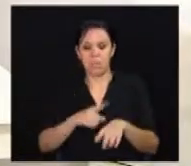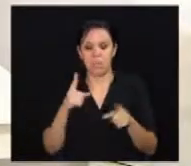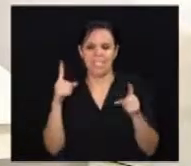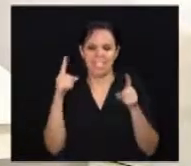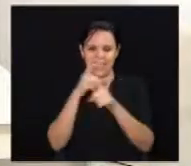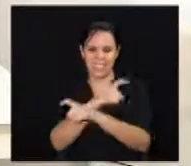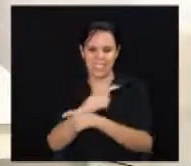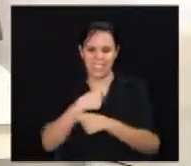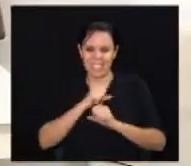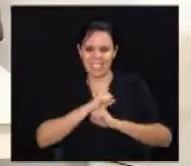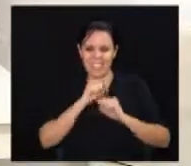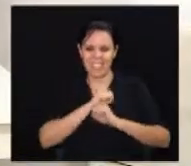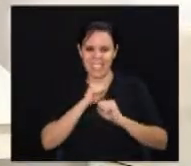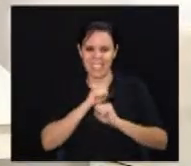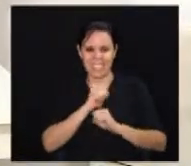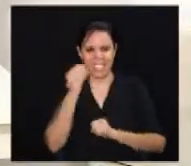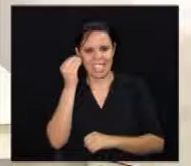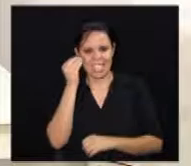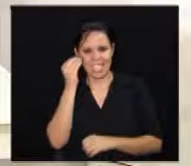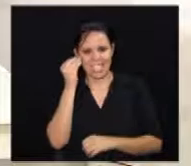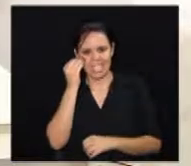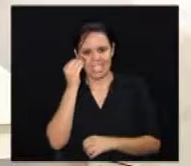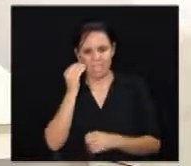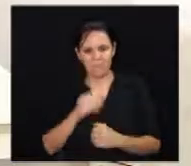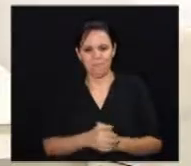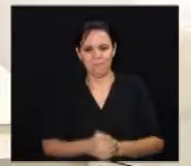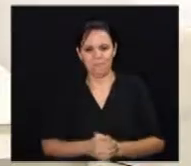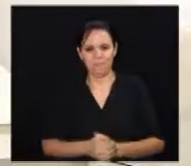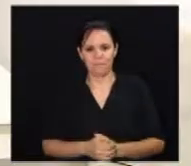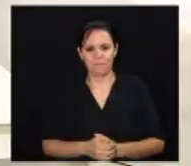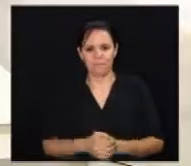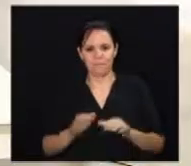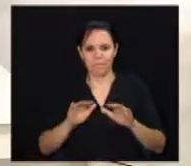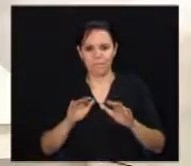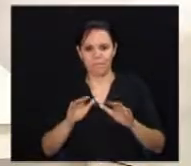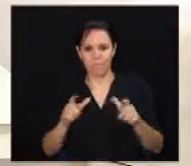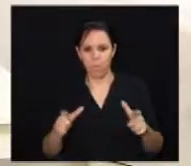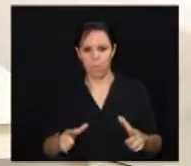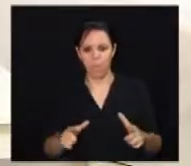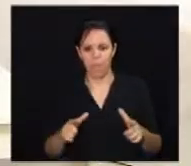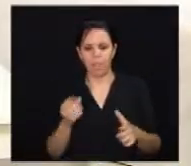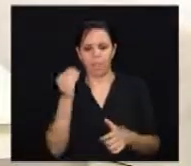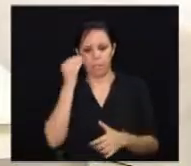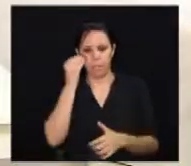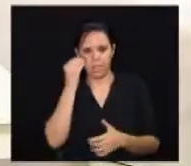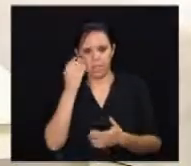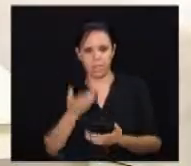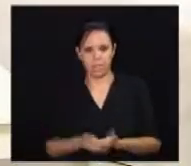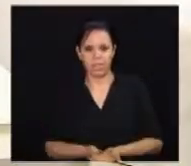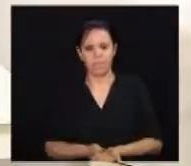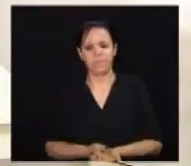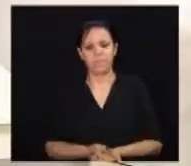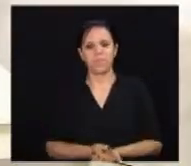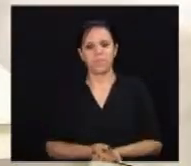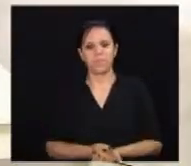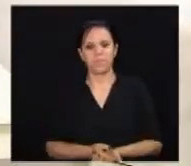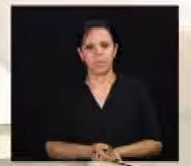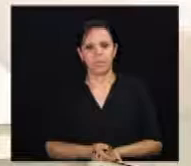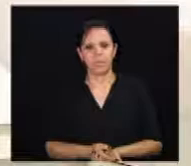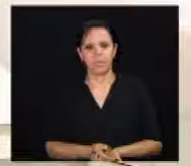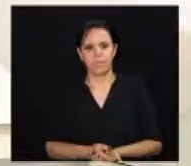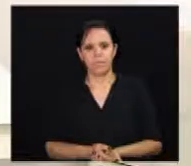e que eu adoro. Que é provar. Que é experimentar aqui o prato. Vamos lá, então. Vamos ver aqui, vou pegar aqui o